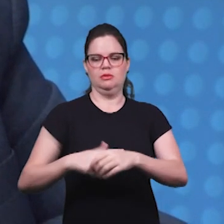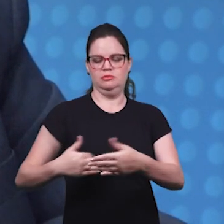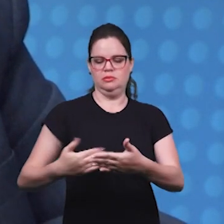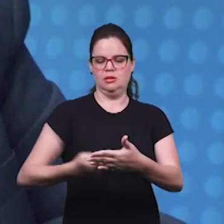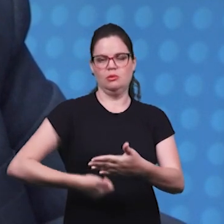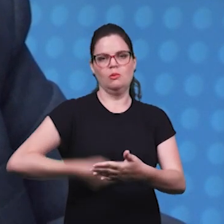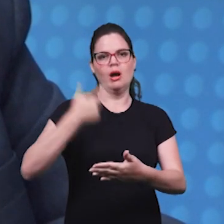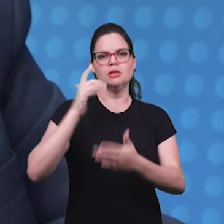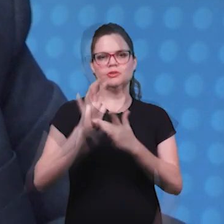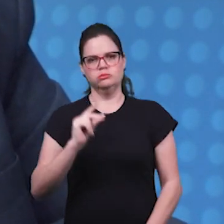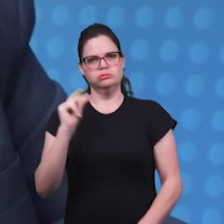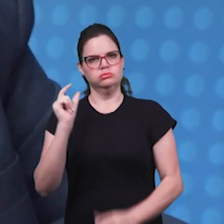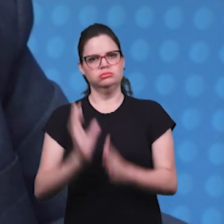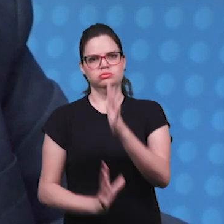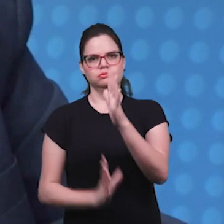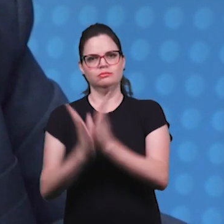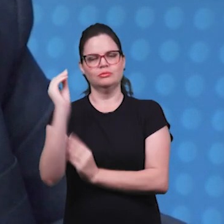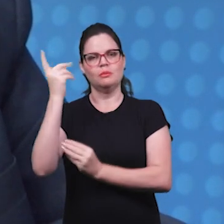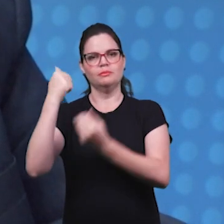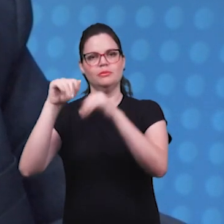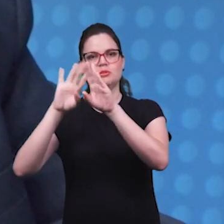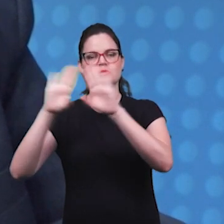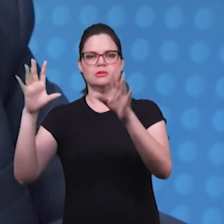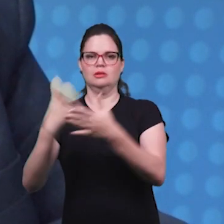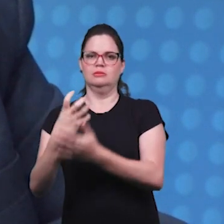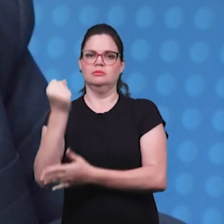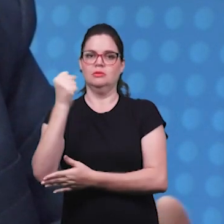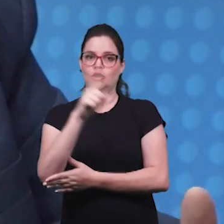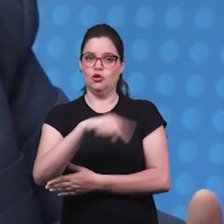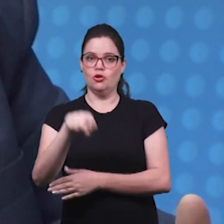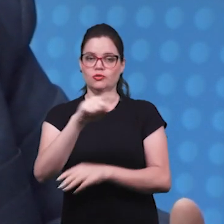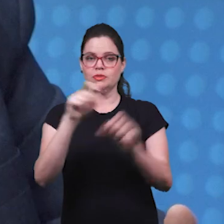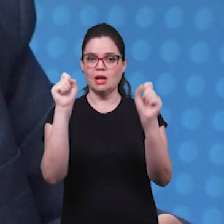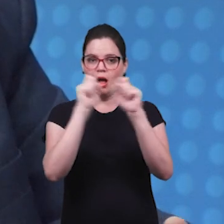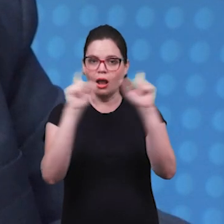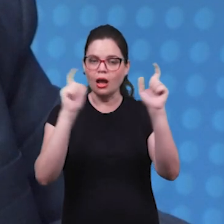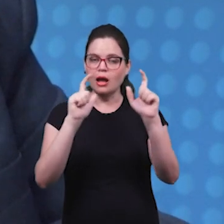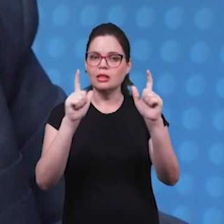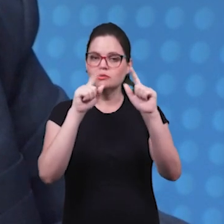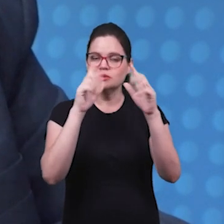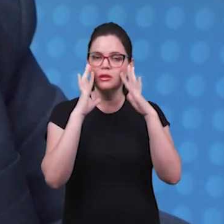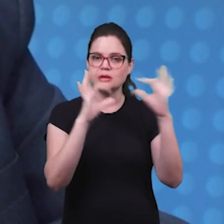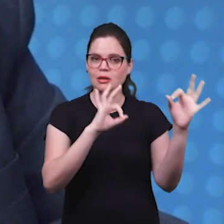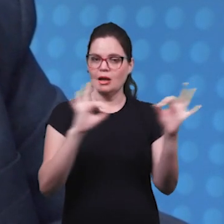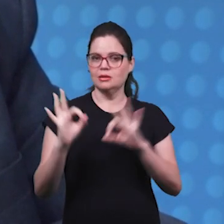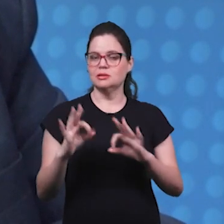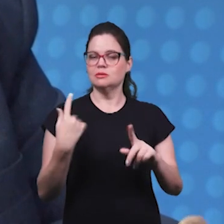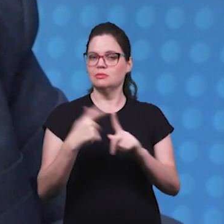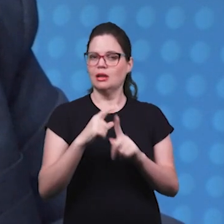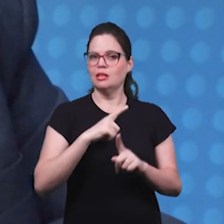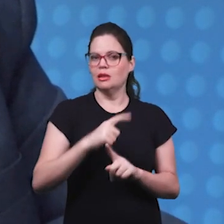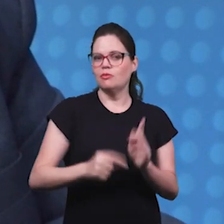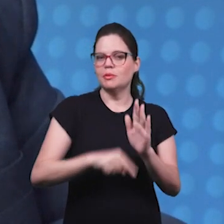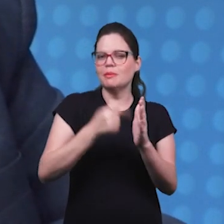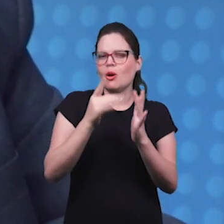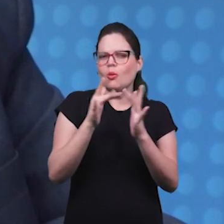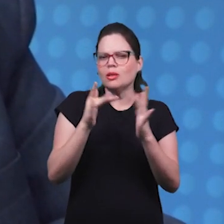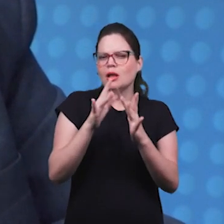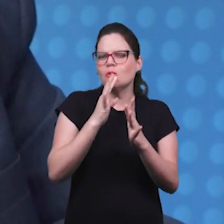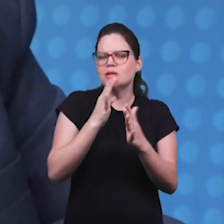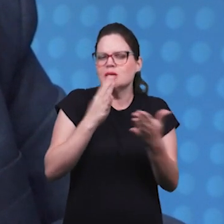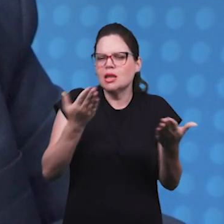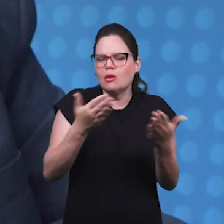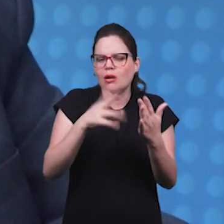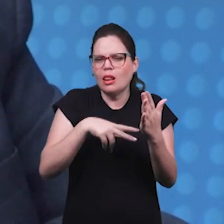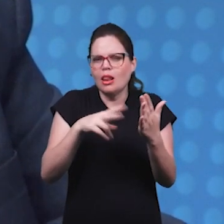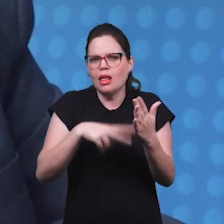da saída da igreja. Para você que está nos assistindo, para você que teve esse primeiro contato, olha, isso tudo que está